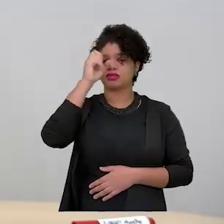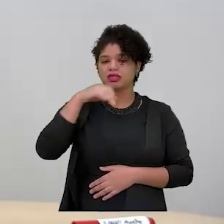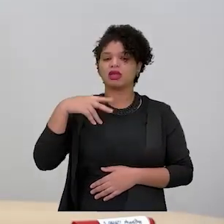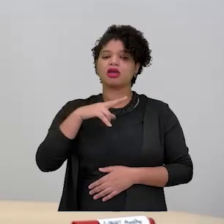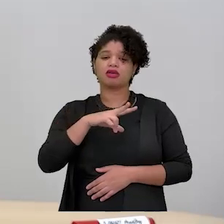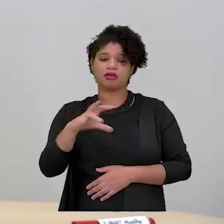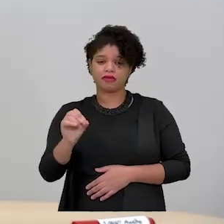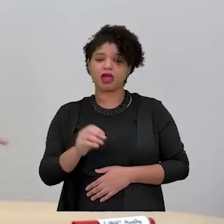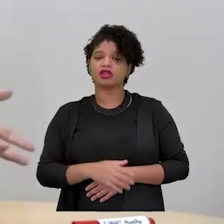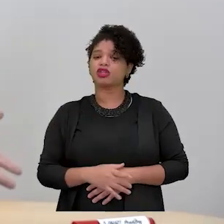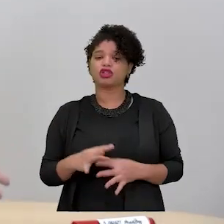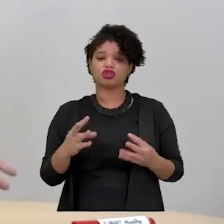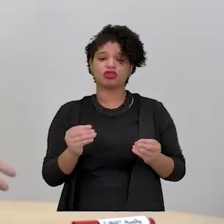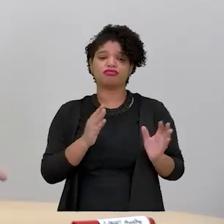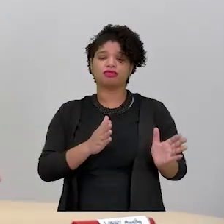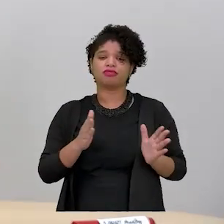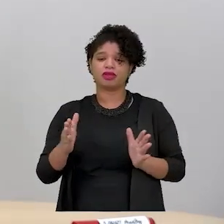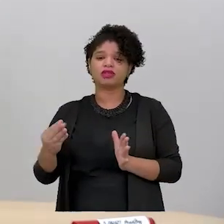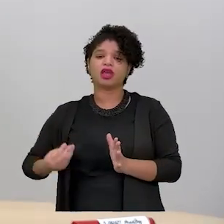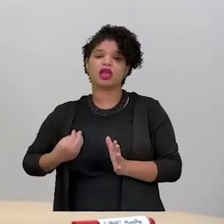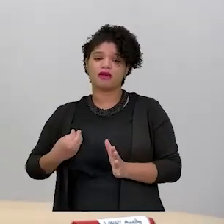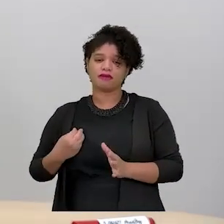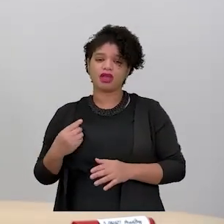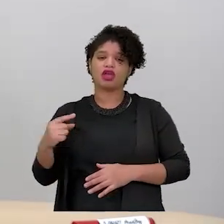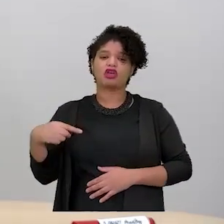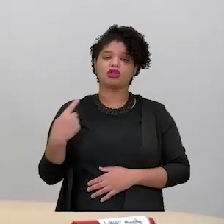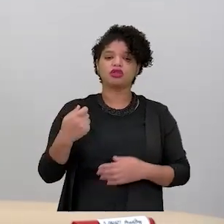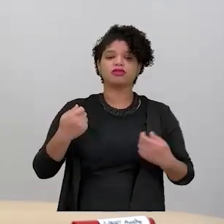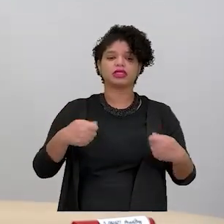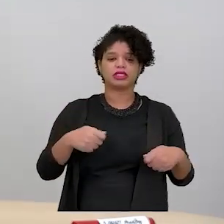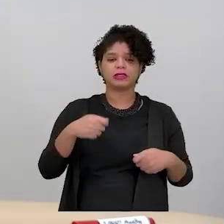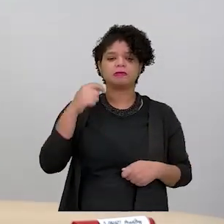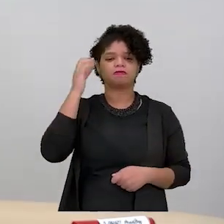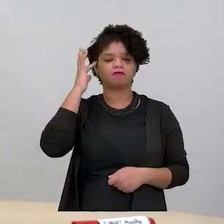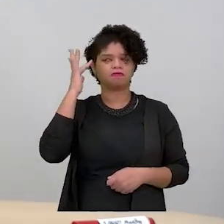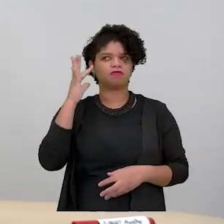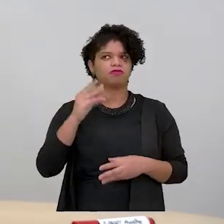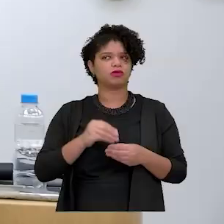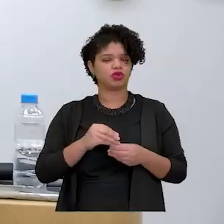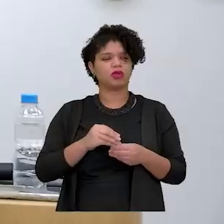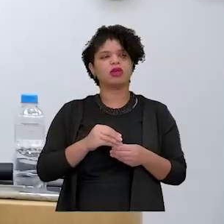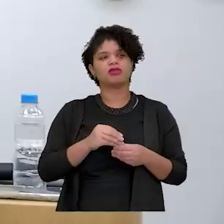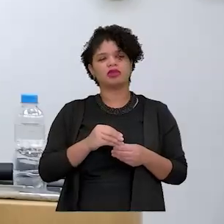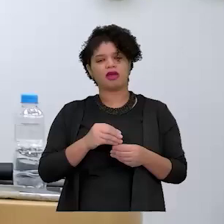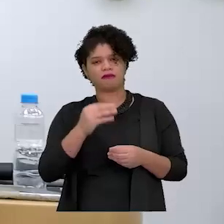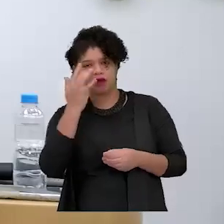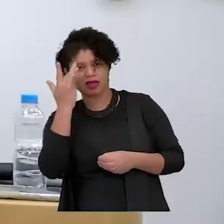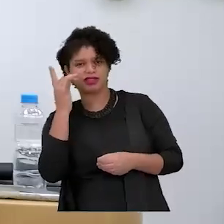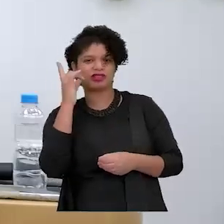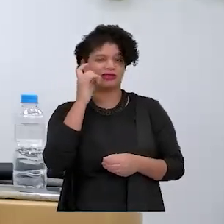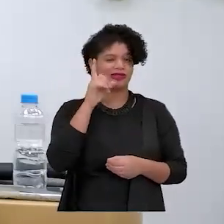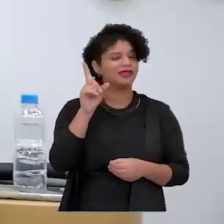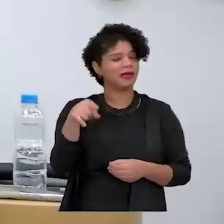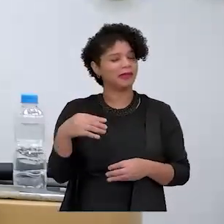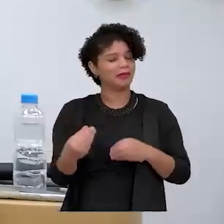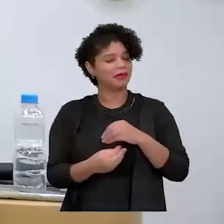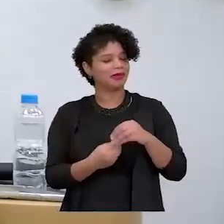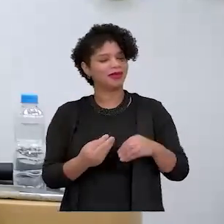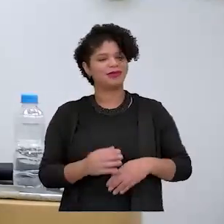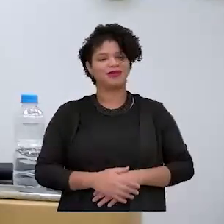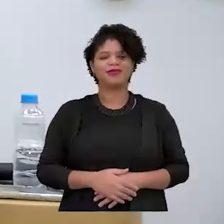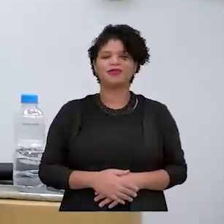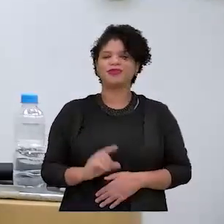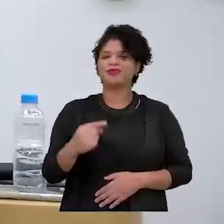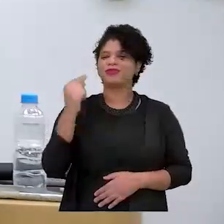lidar com elas. Todas as fases da vida, sim, a gente tem, né, os percalços. Uhum. Então, vamos pensar aqui, ó, como que a realidade